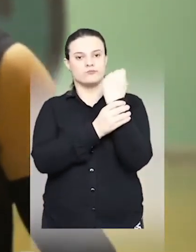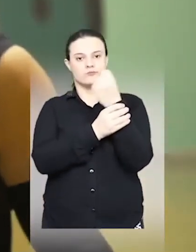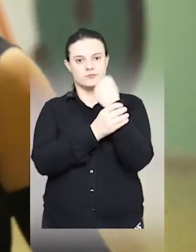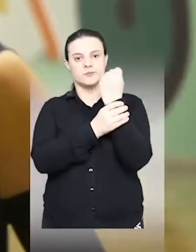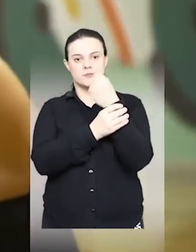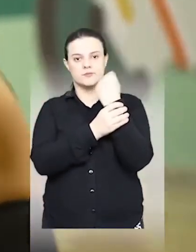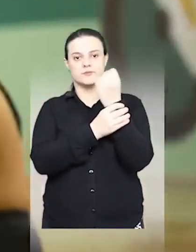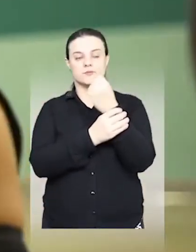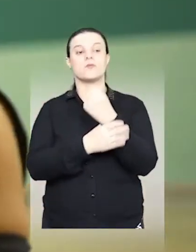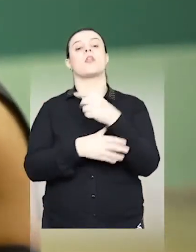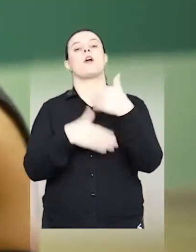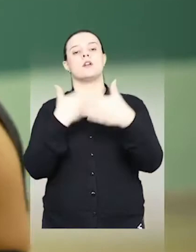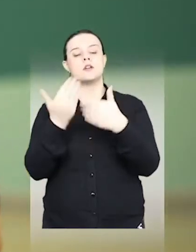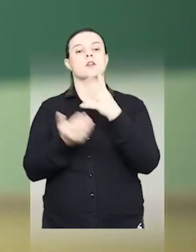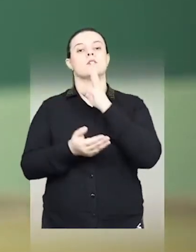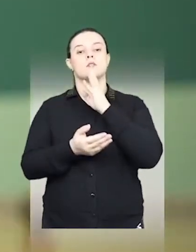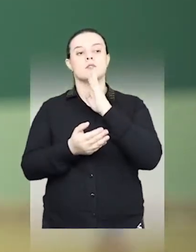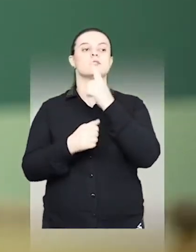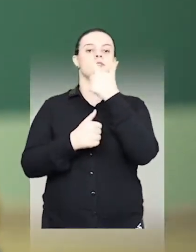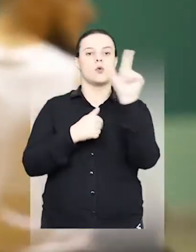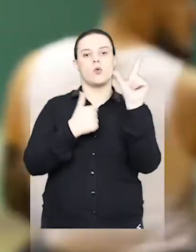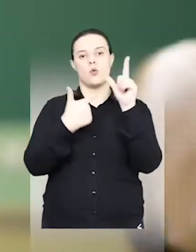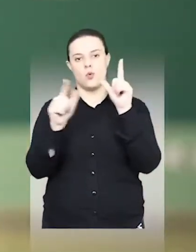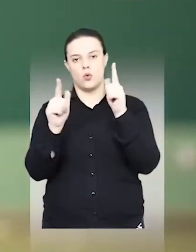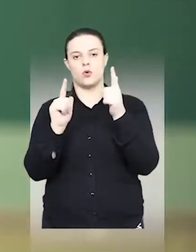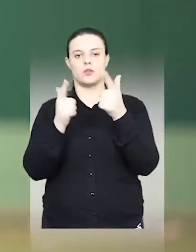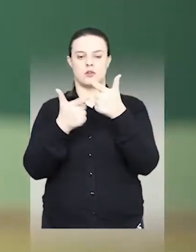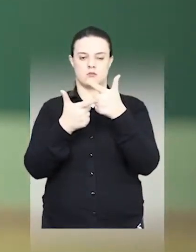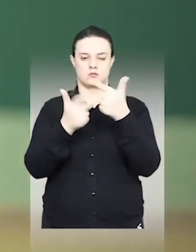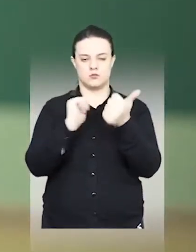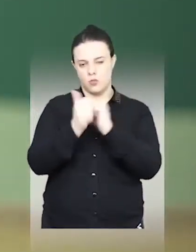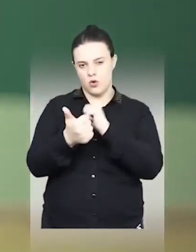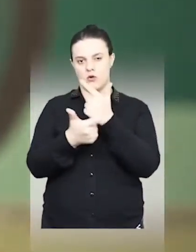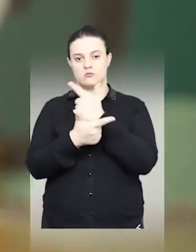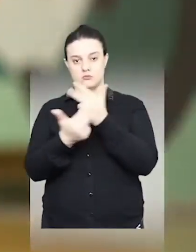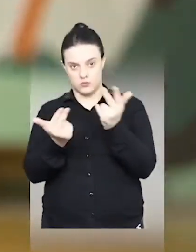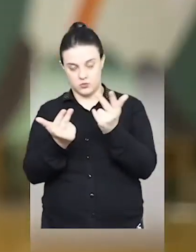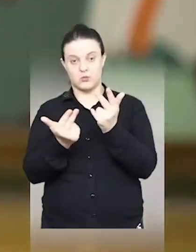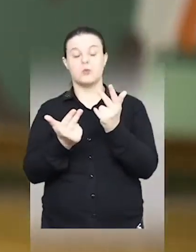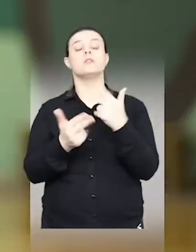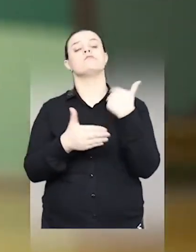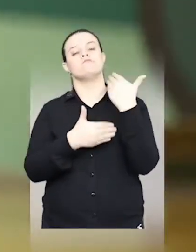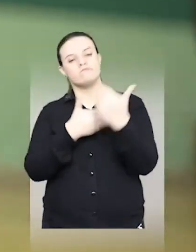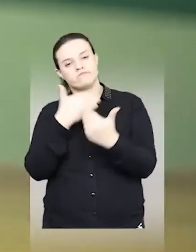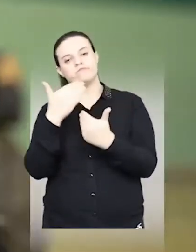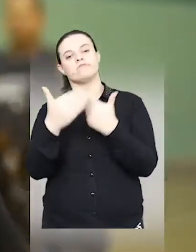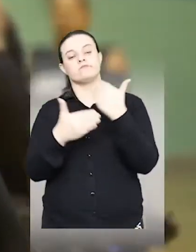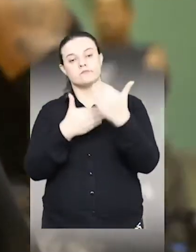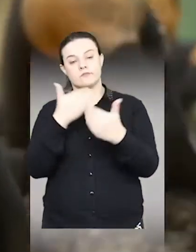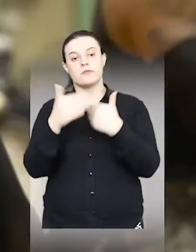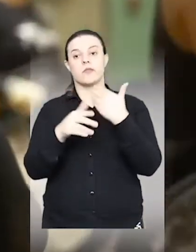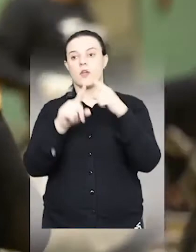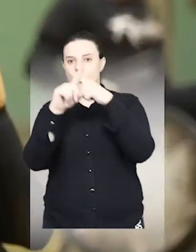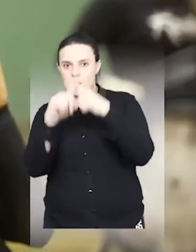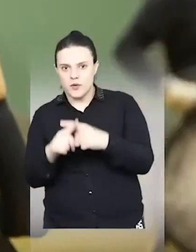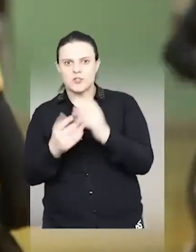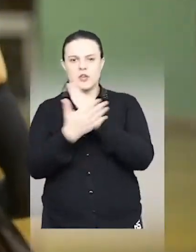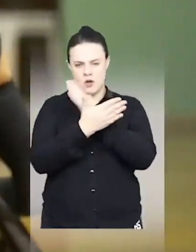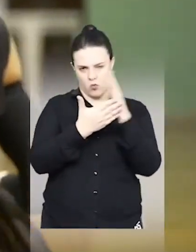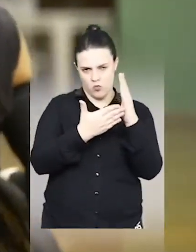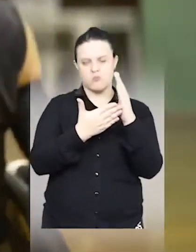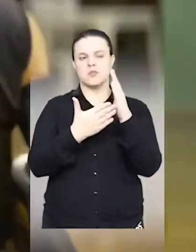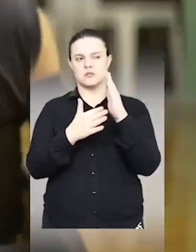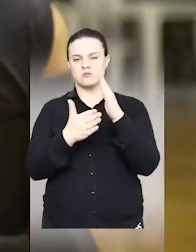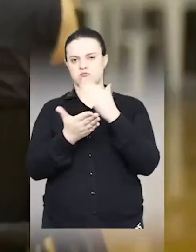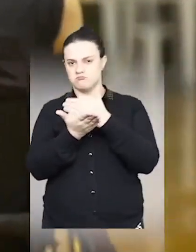reabilitação, fui conhecendo outras modalidades e desde então comecei a competir em